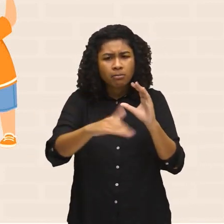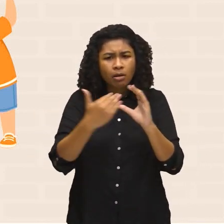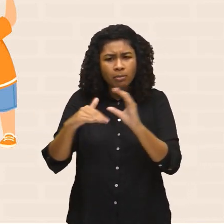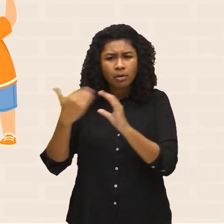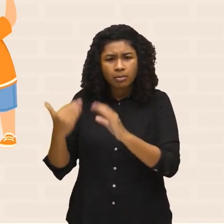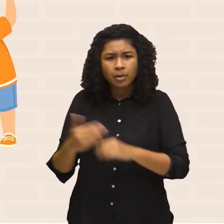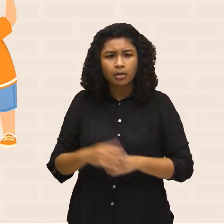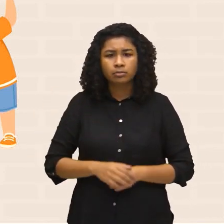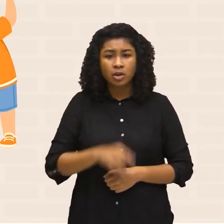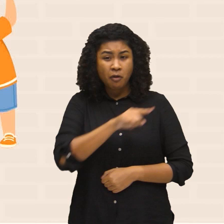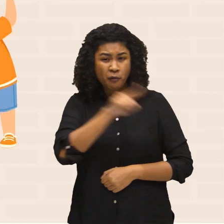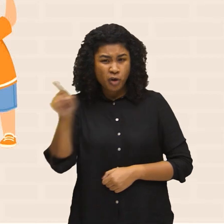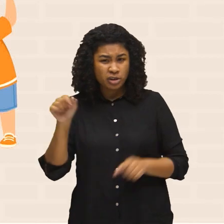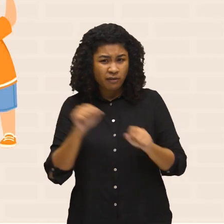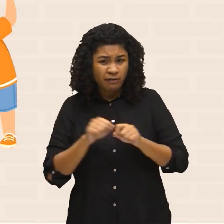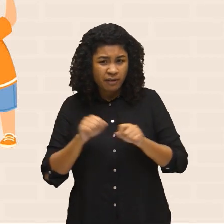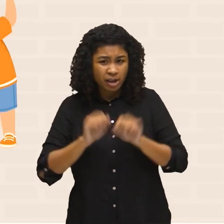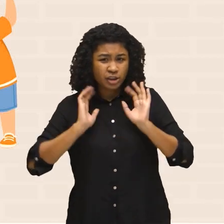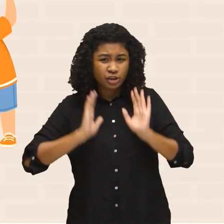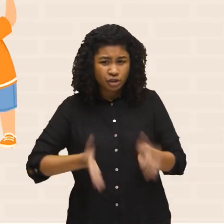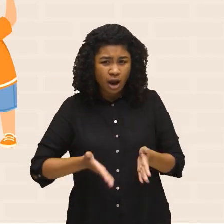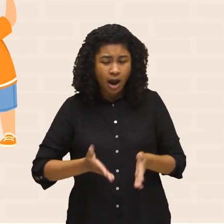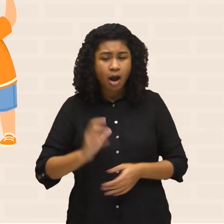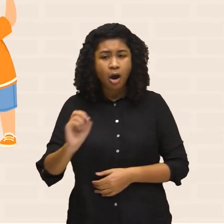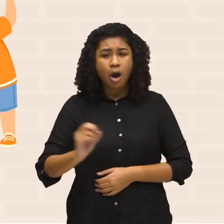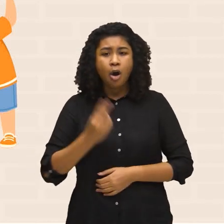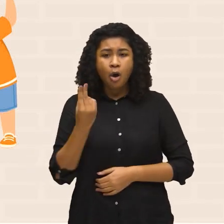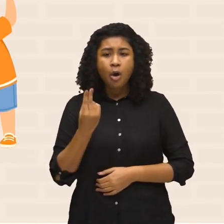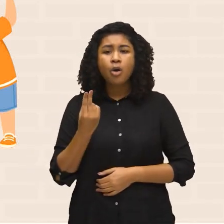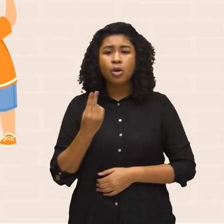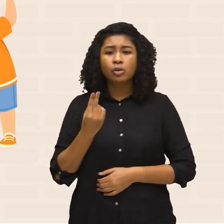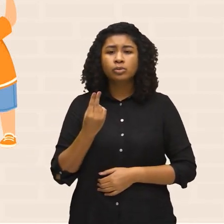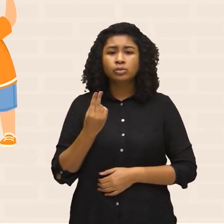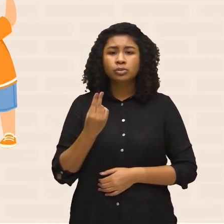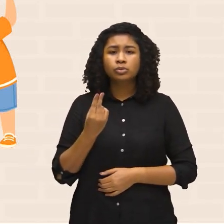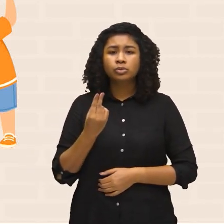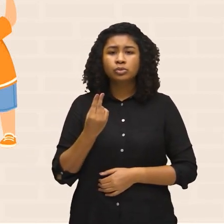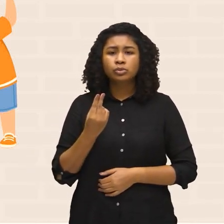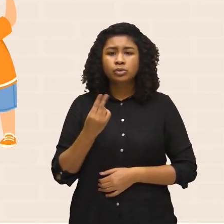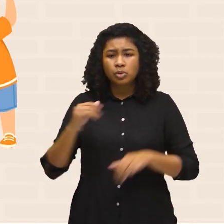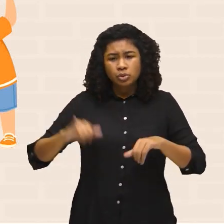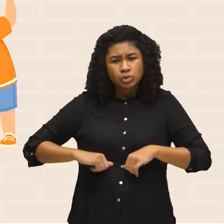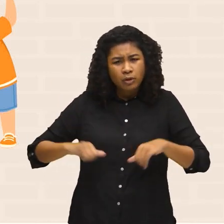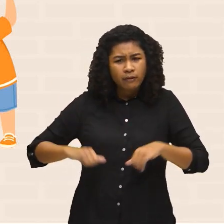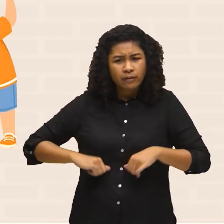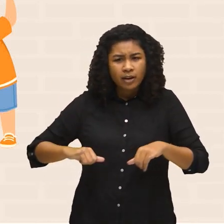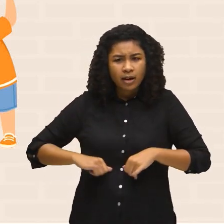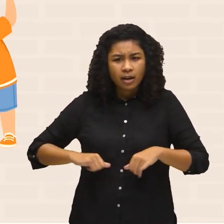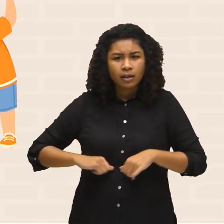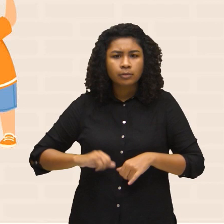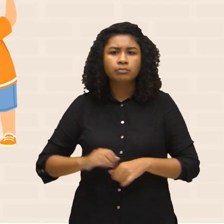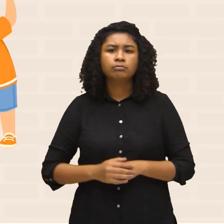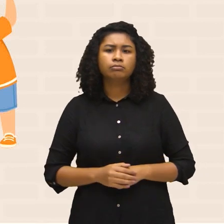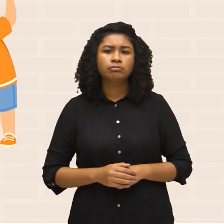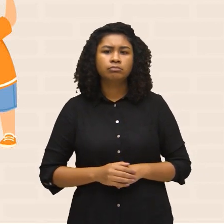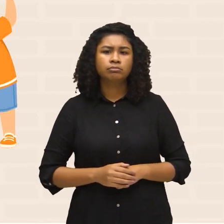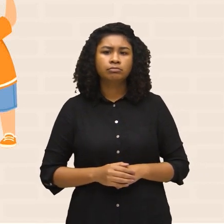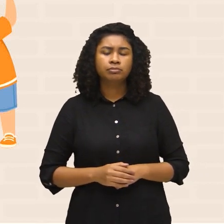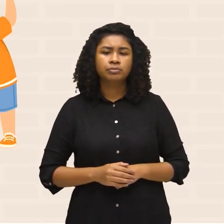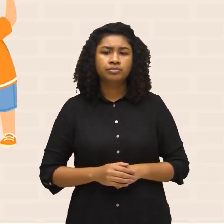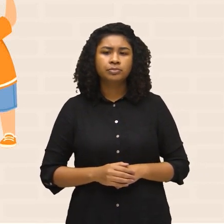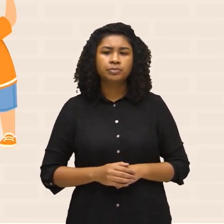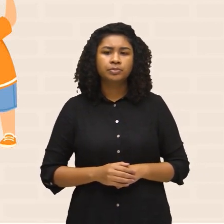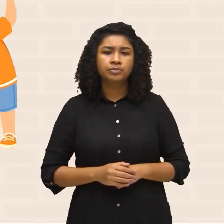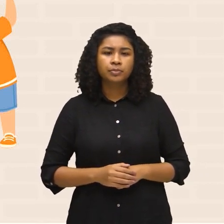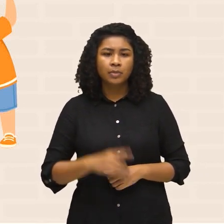já participaram ou já praticaram esses tipos de conjunto de violência. Aí a gente